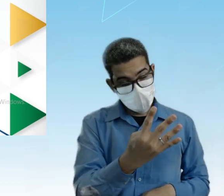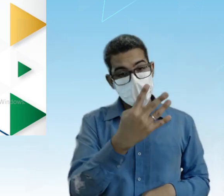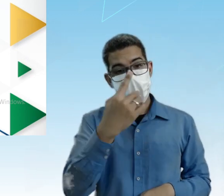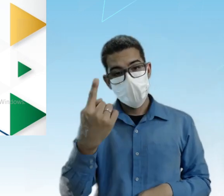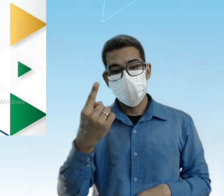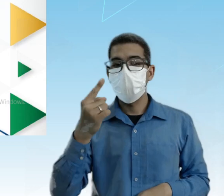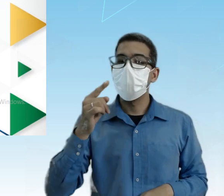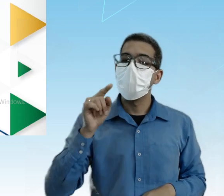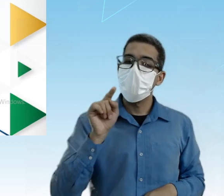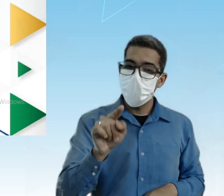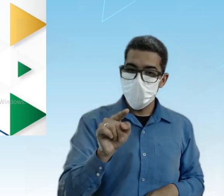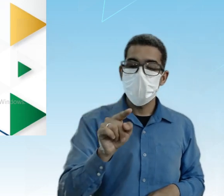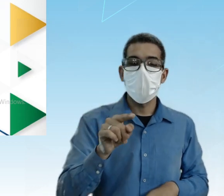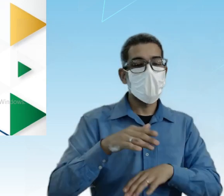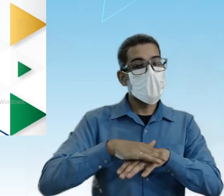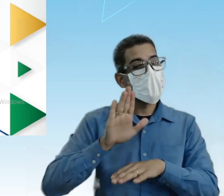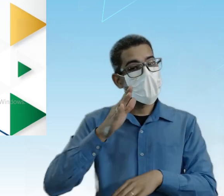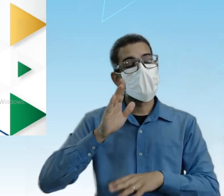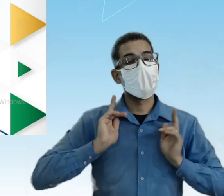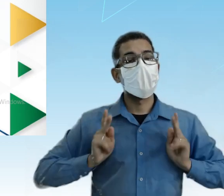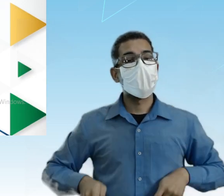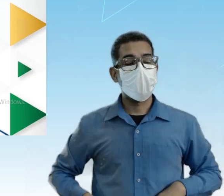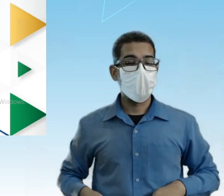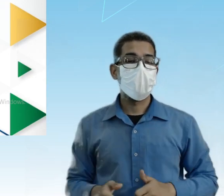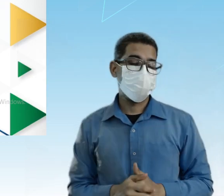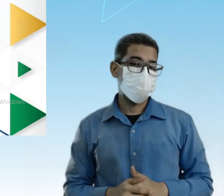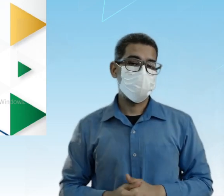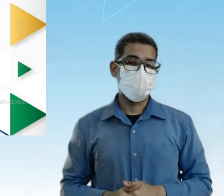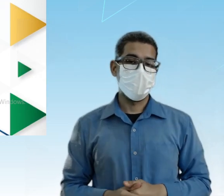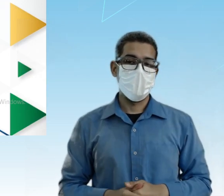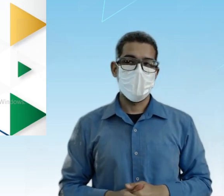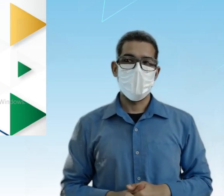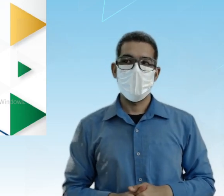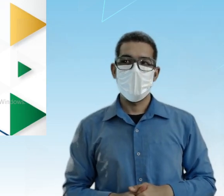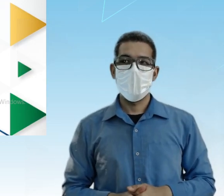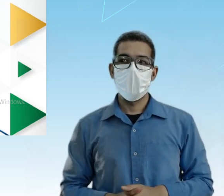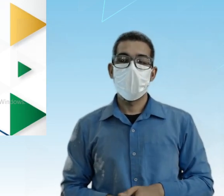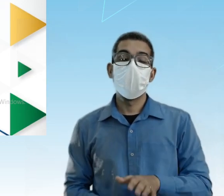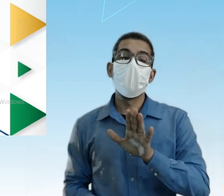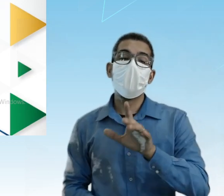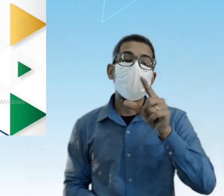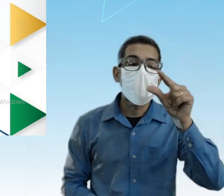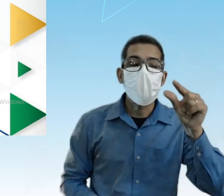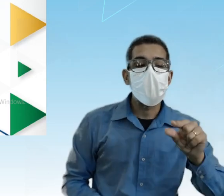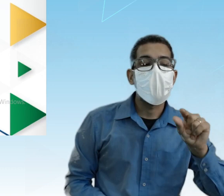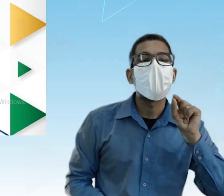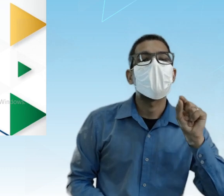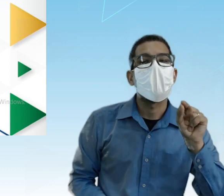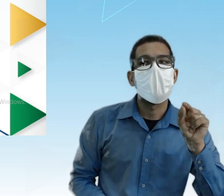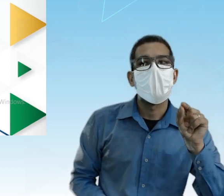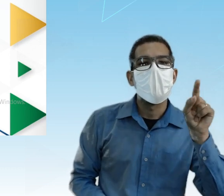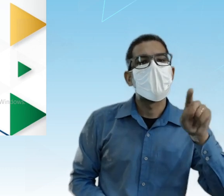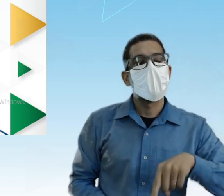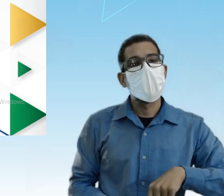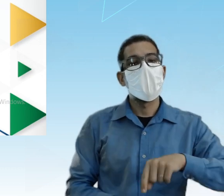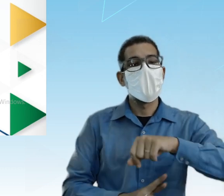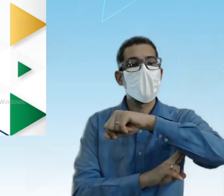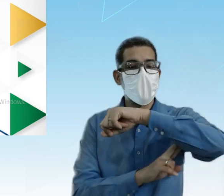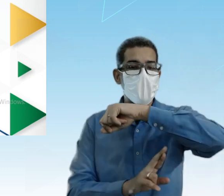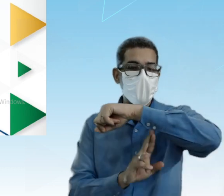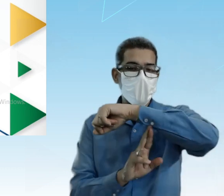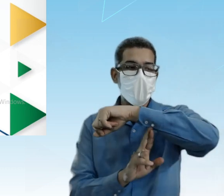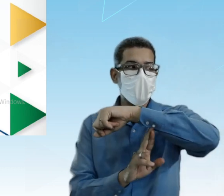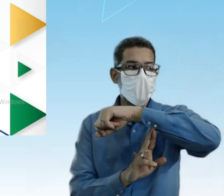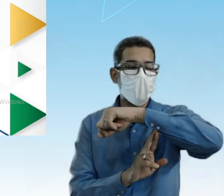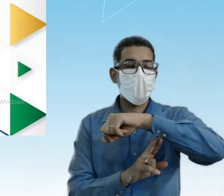41.262 e 199 habitantes por quilômetro quadrado. Já o menorzinho, gente, é o Roraima. Roraima